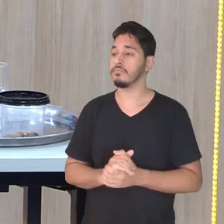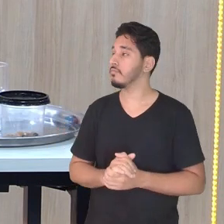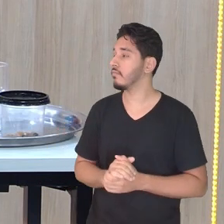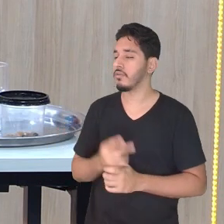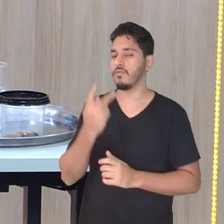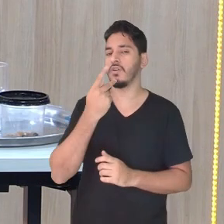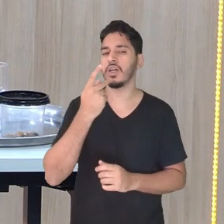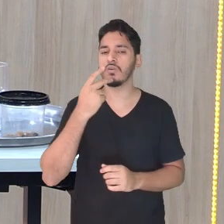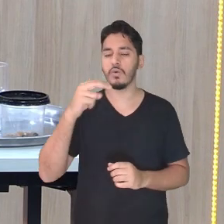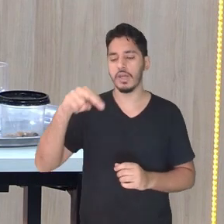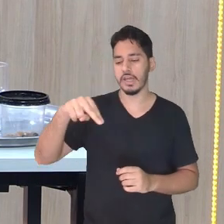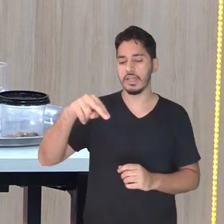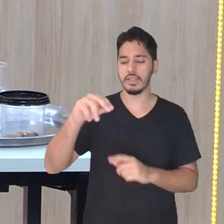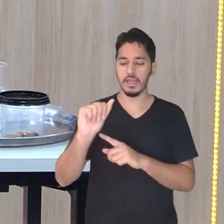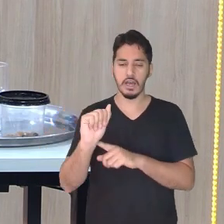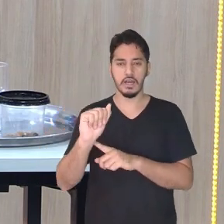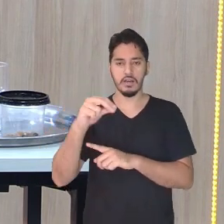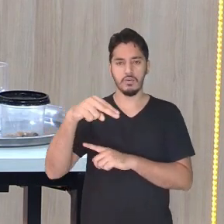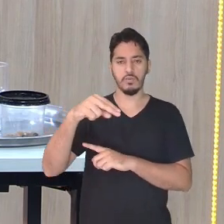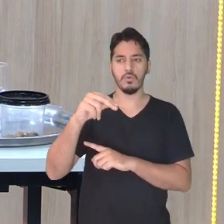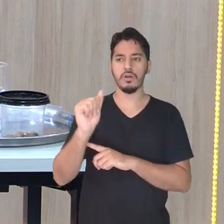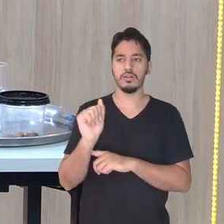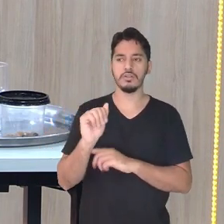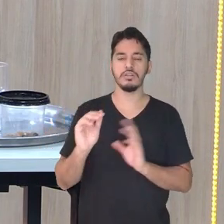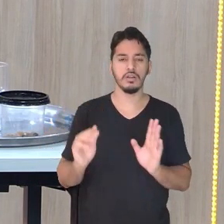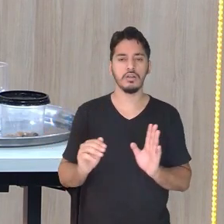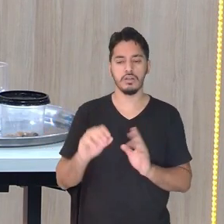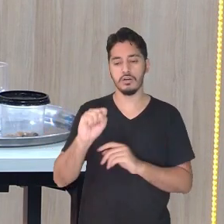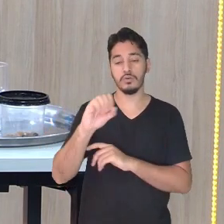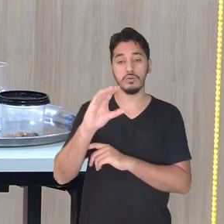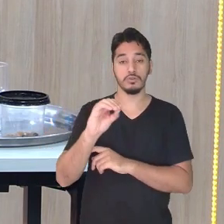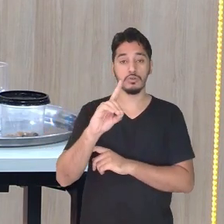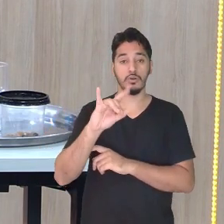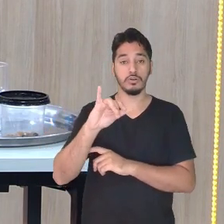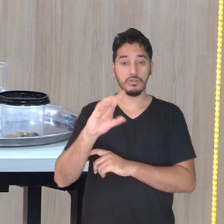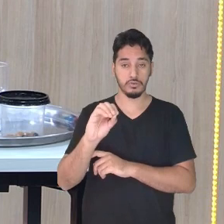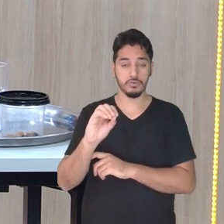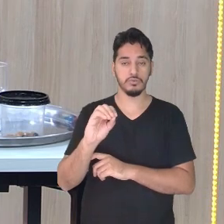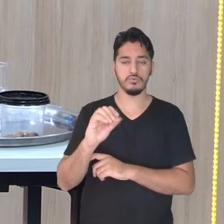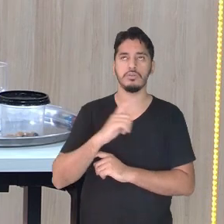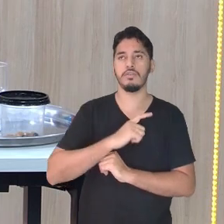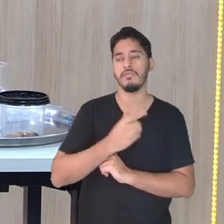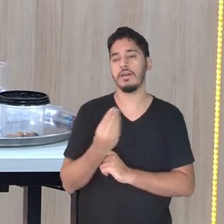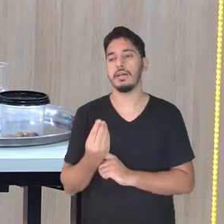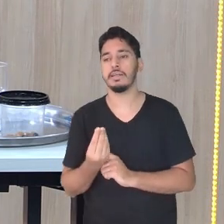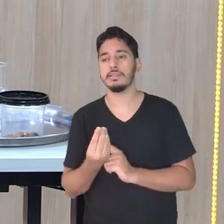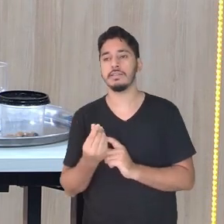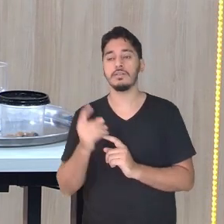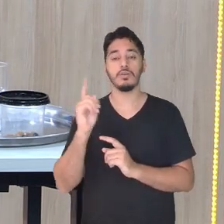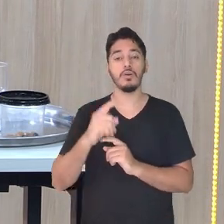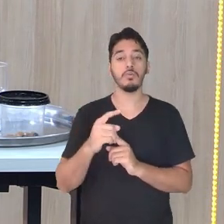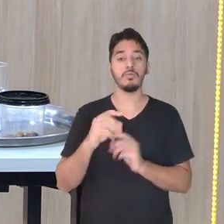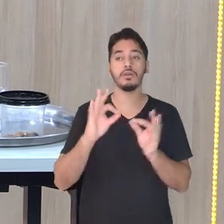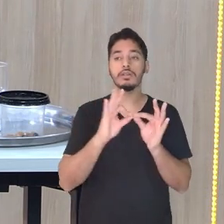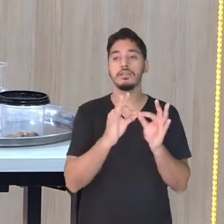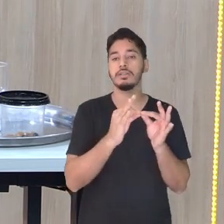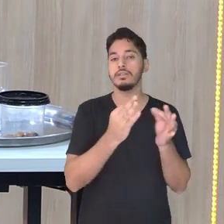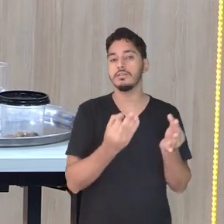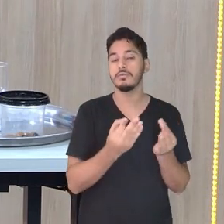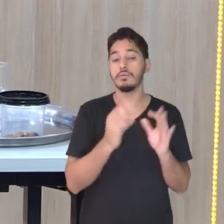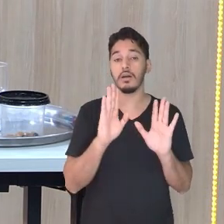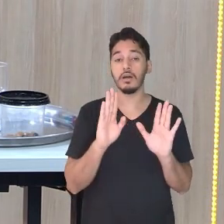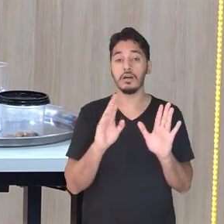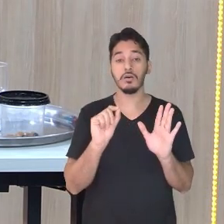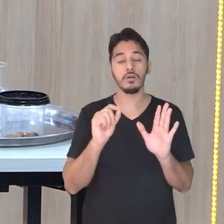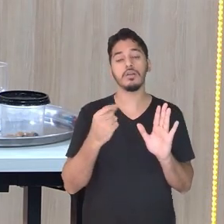que o Na, né, a questão aí do sódio, ele estivesse aqui como substância simples. Ele teria